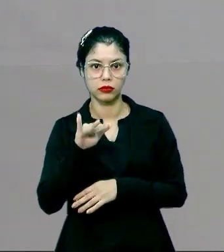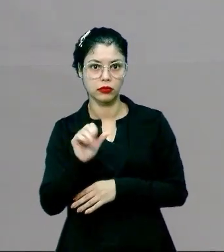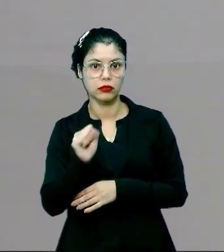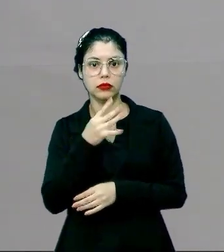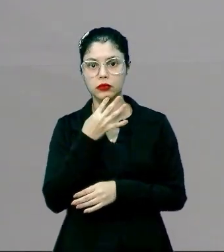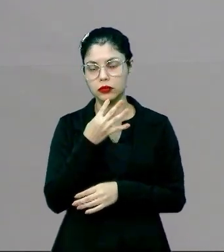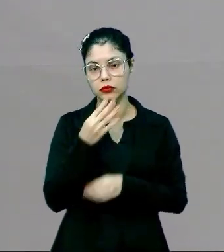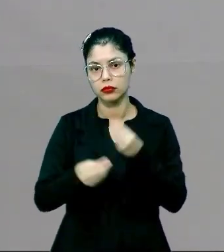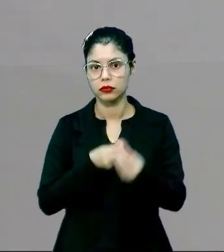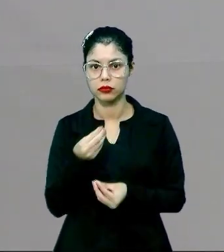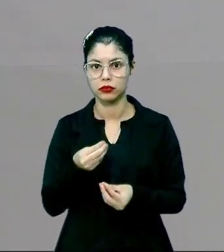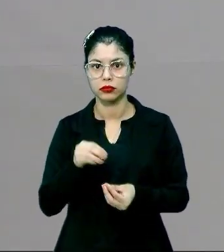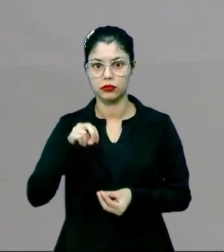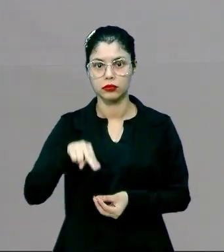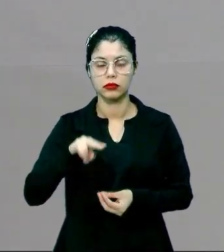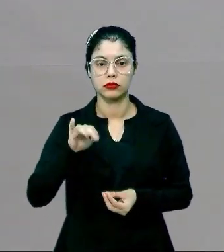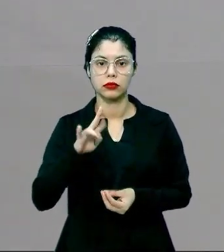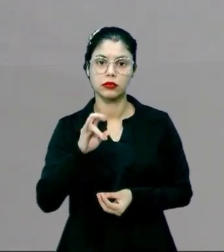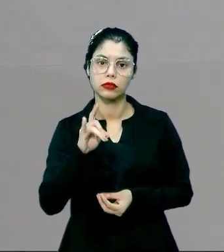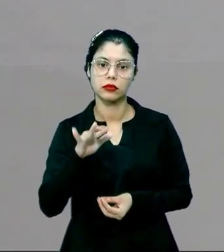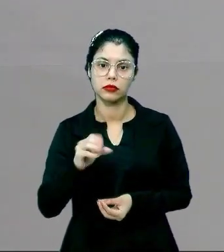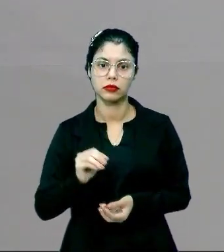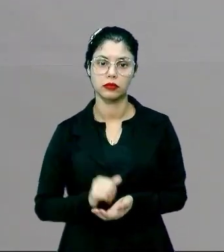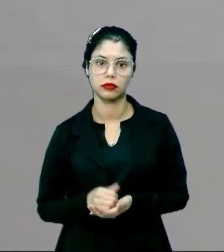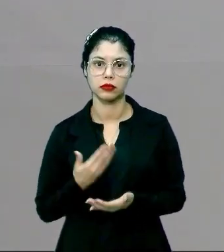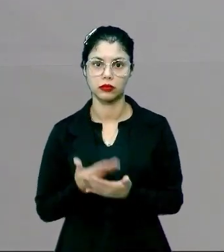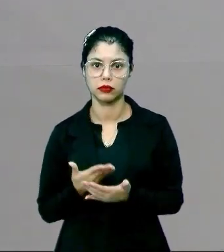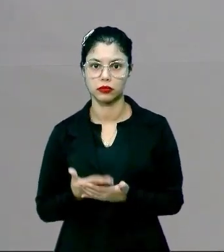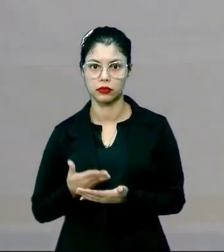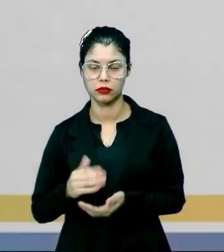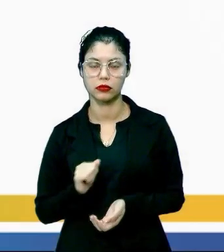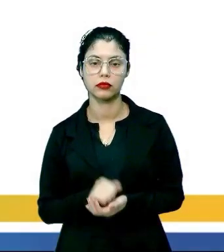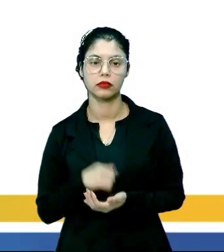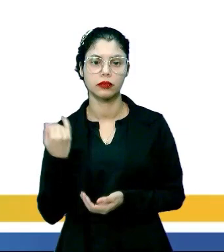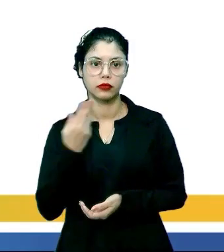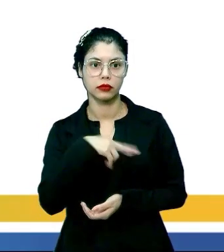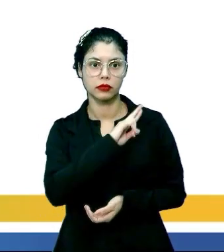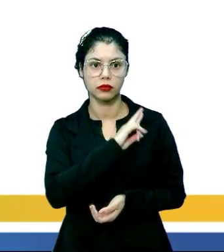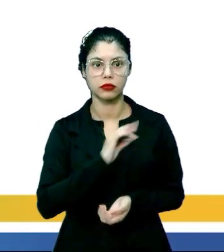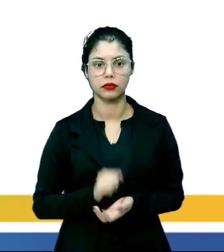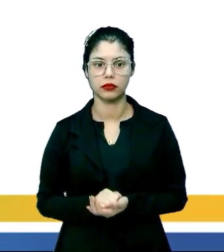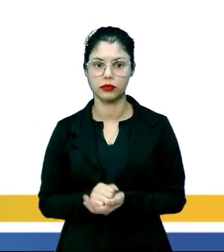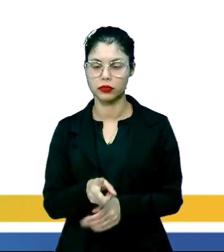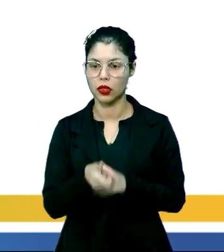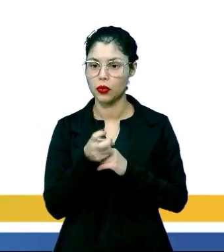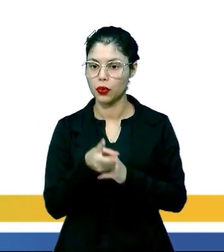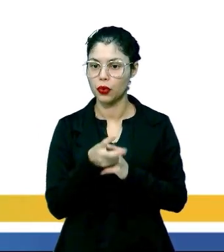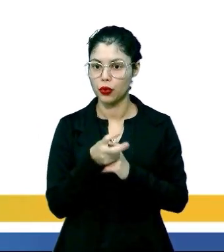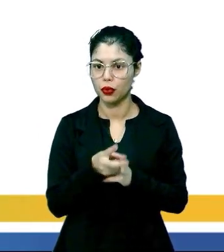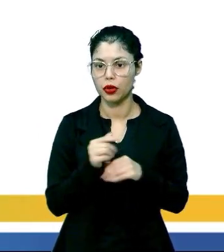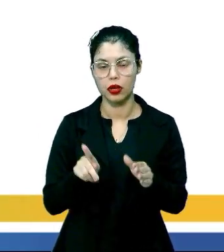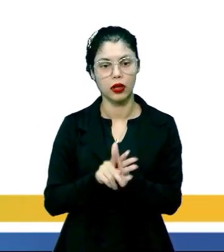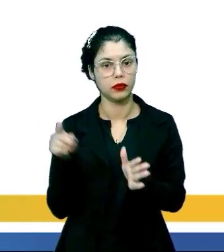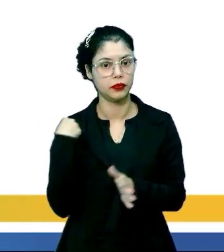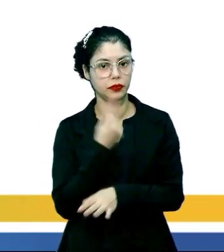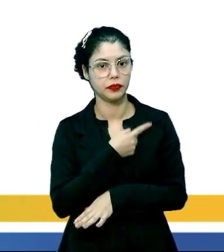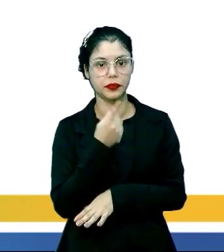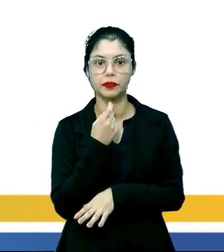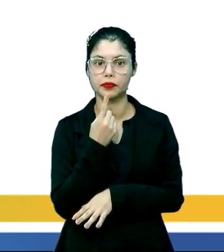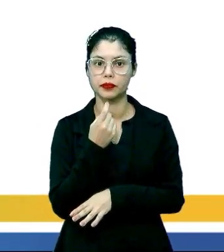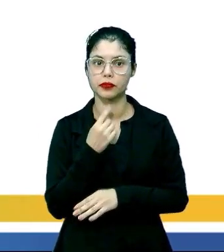são conhecidos como os néfrons, e a gente vai estudar ele, tá? É eles que são responsáveis por fazer a filtração aí do nosso